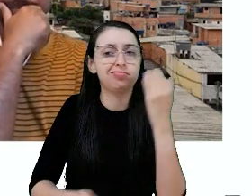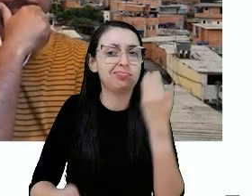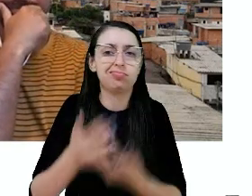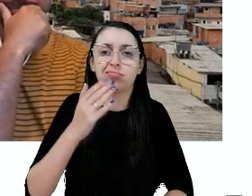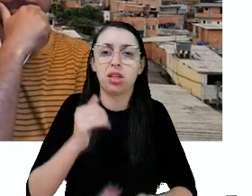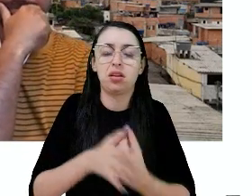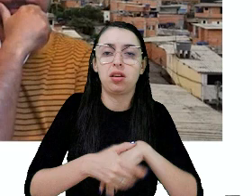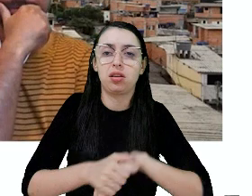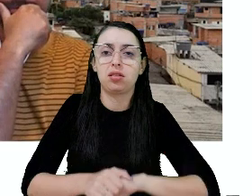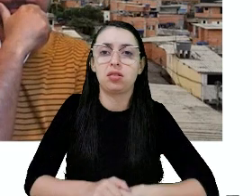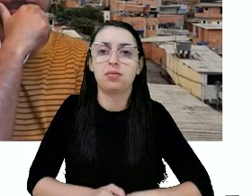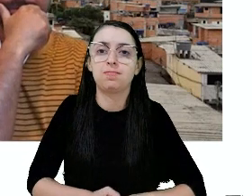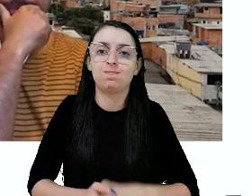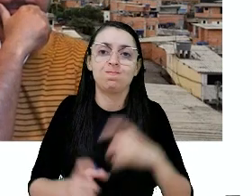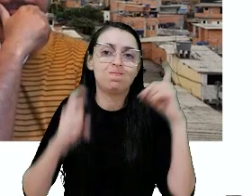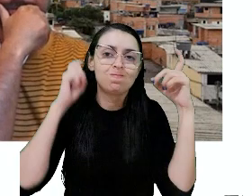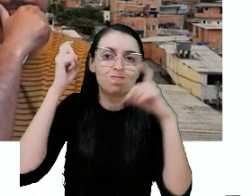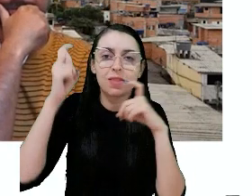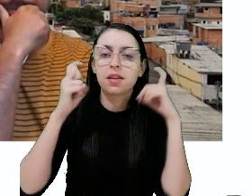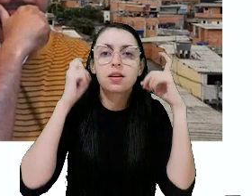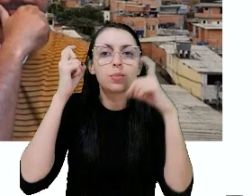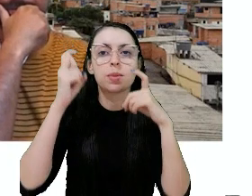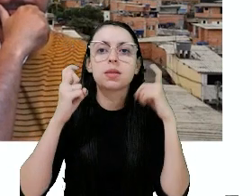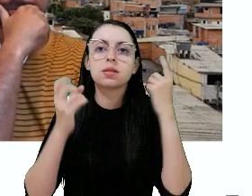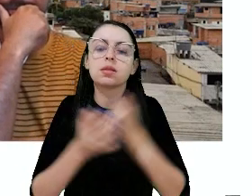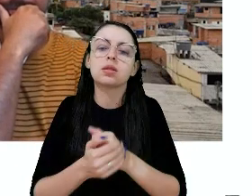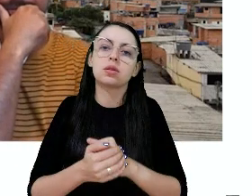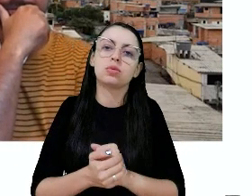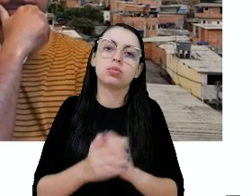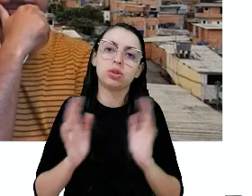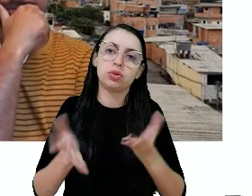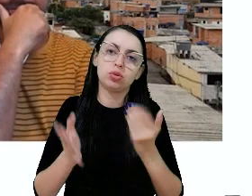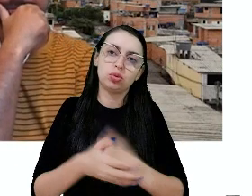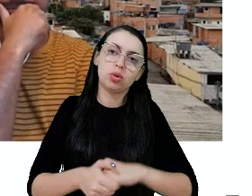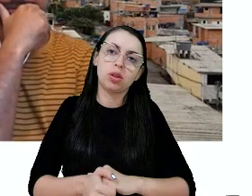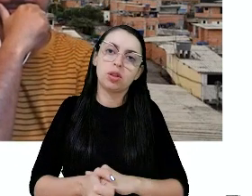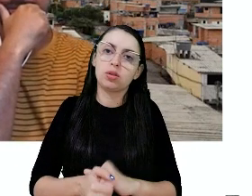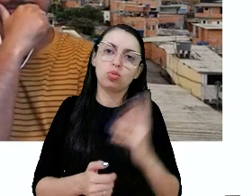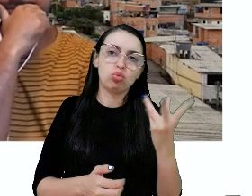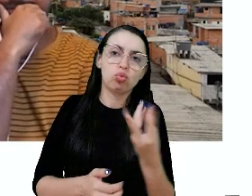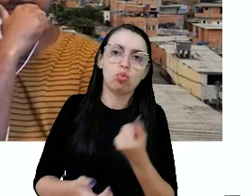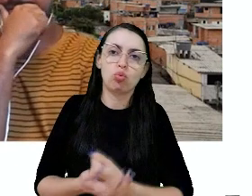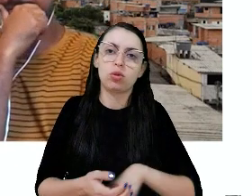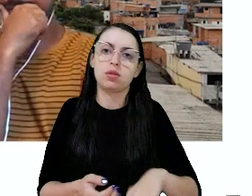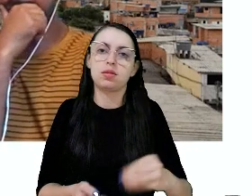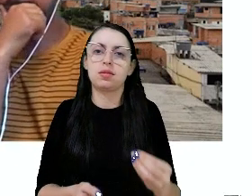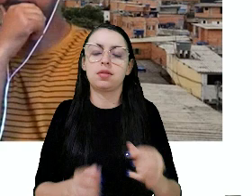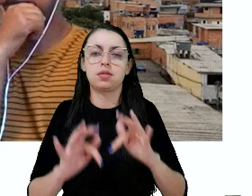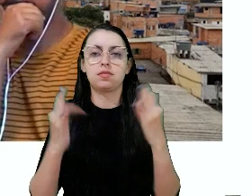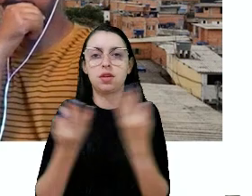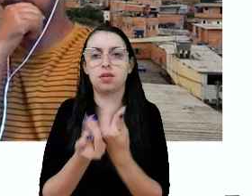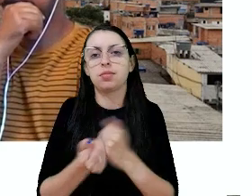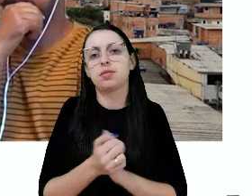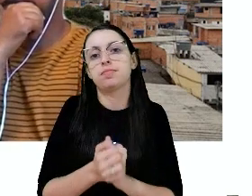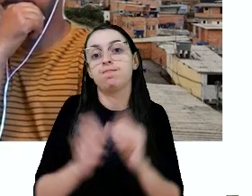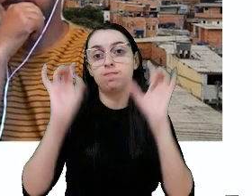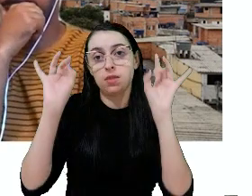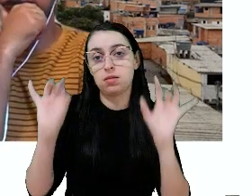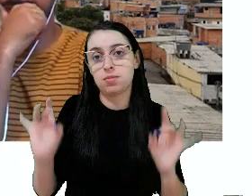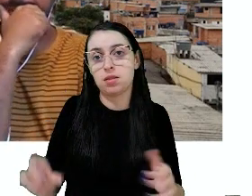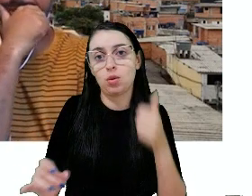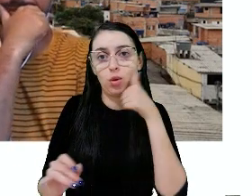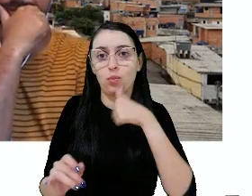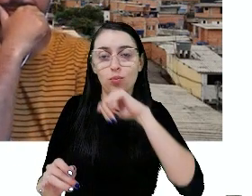desastrosos, e a preocupação que isso tem causado, não é, a todas as famílias e em especial às mães